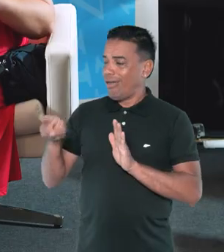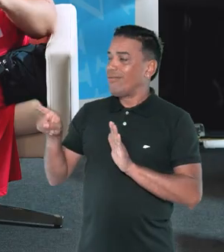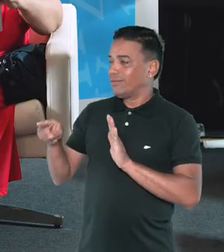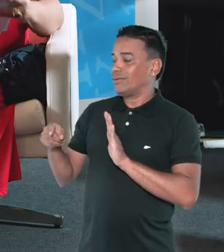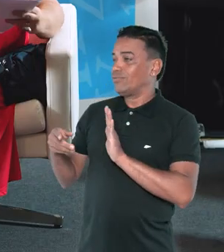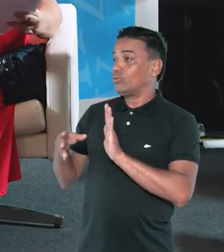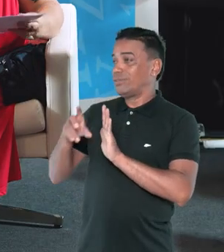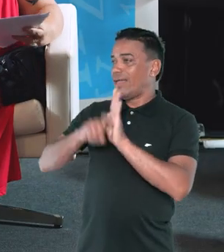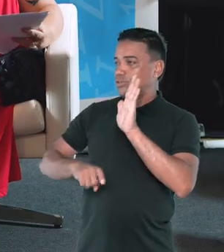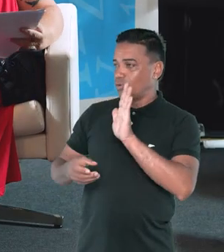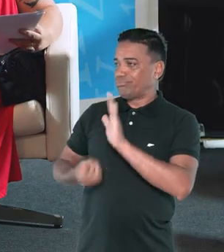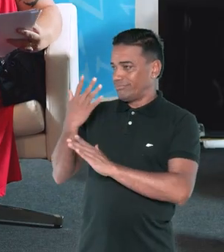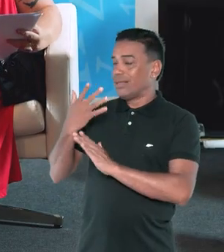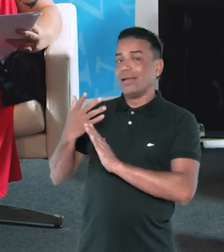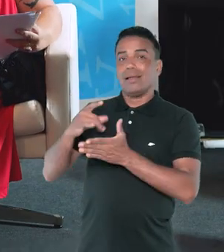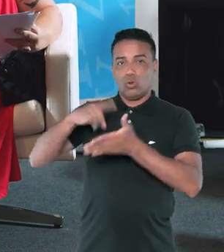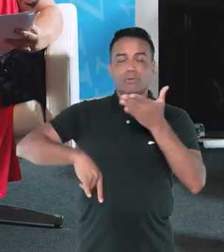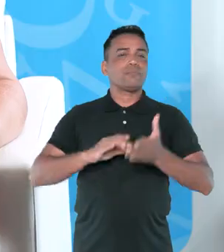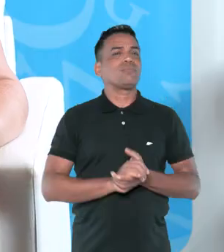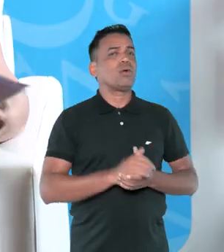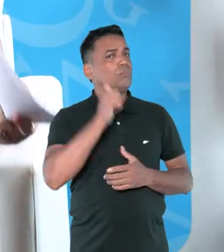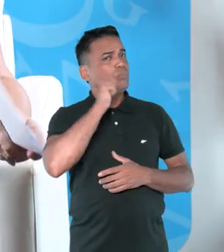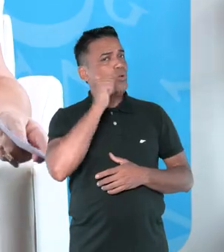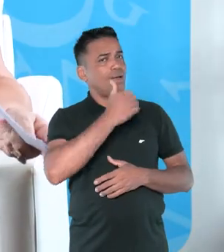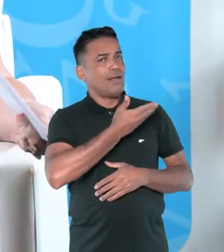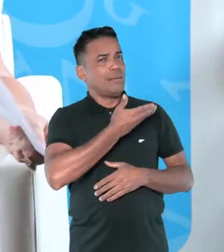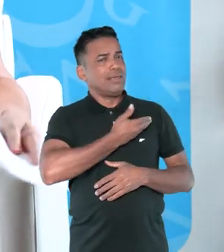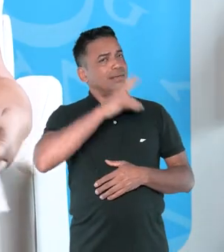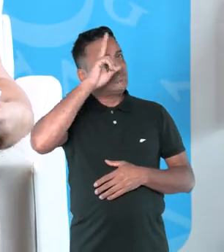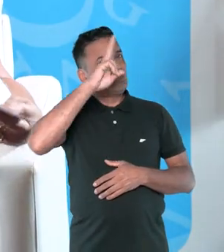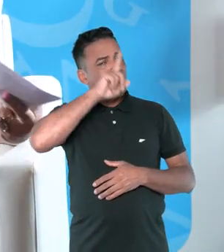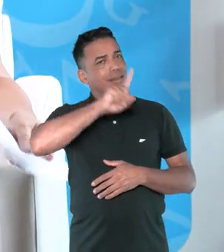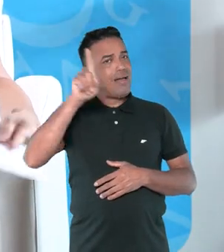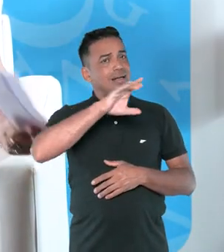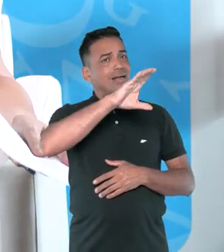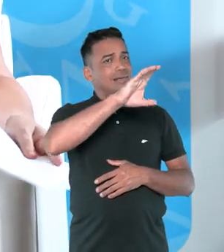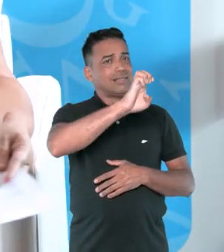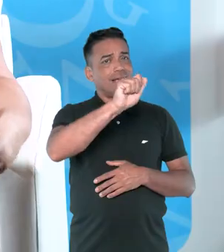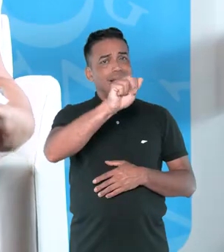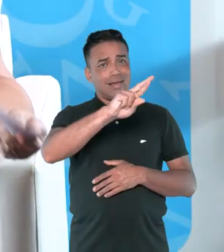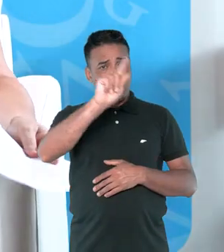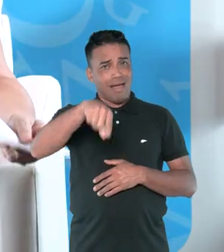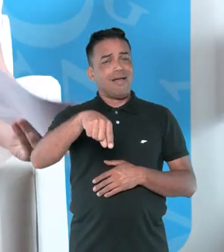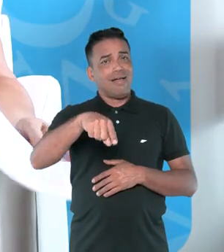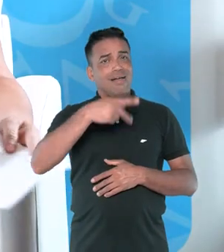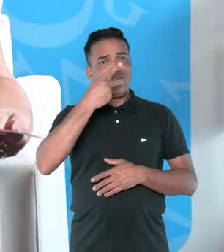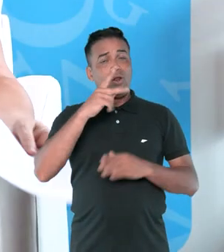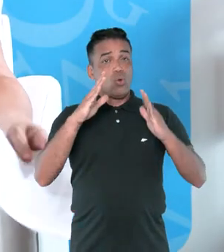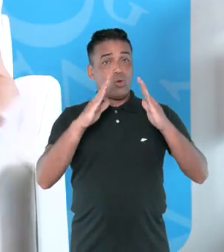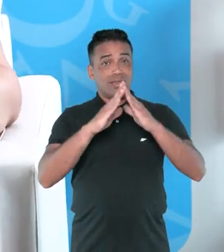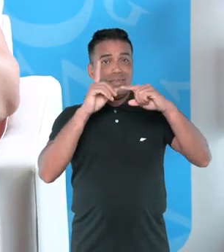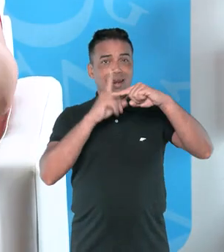retirada do parecer. Uma amiga minha me contou, que lá, uma história lá do Ceará também, que uma igreja, falou de uma igreja que tinha